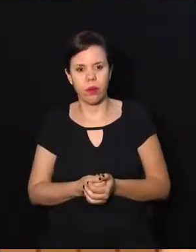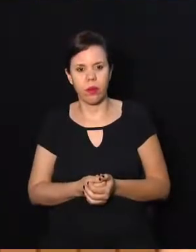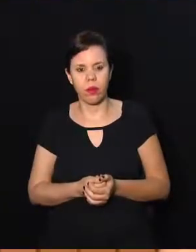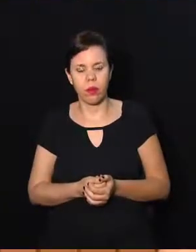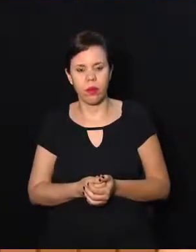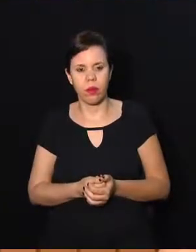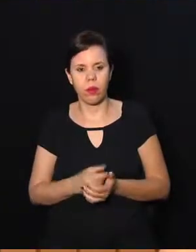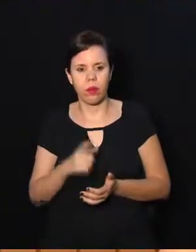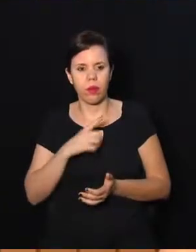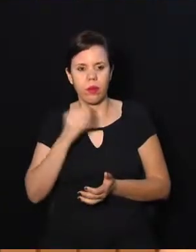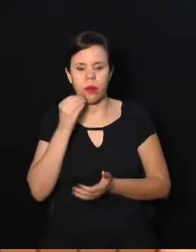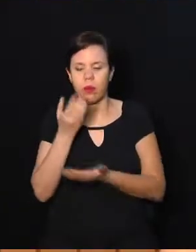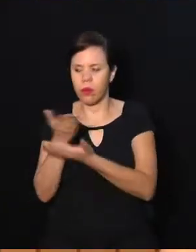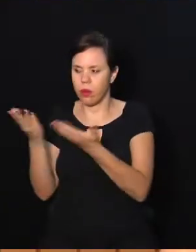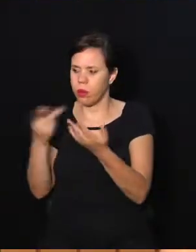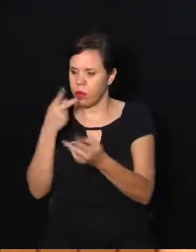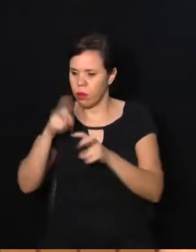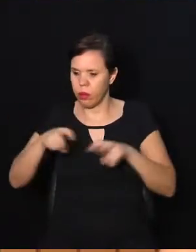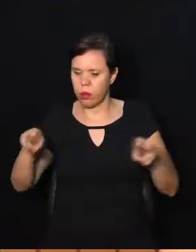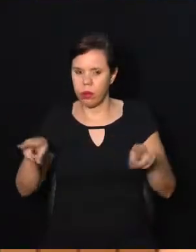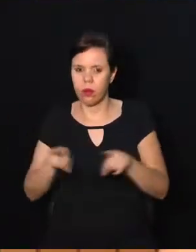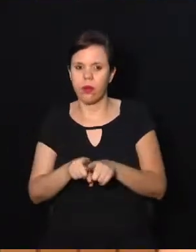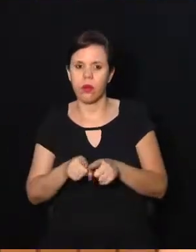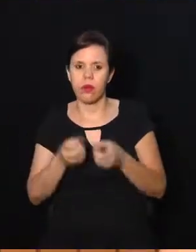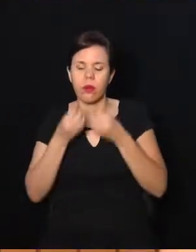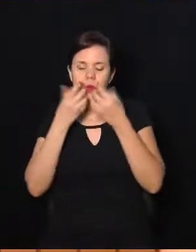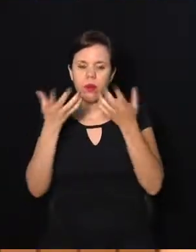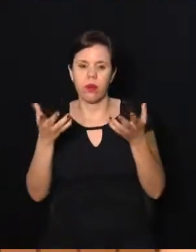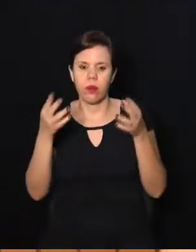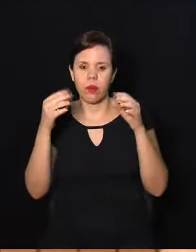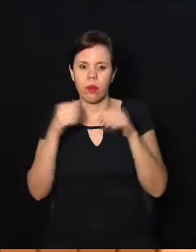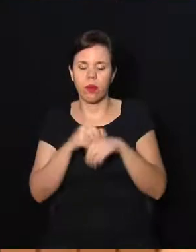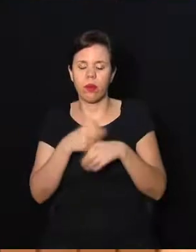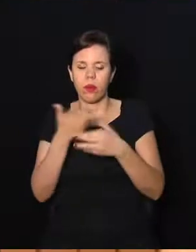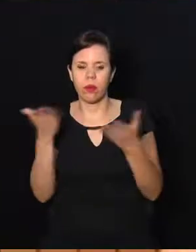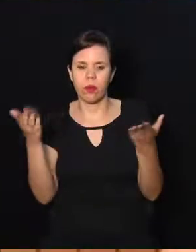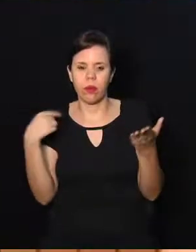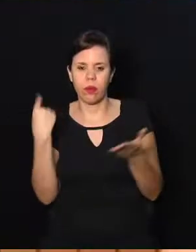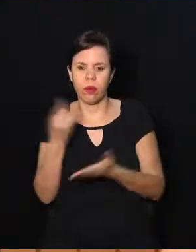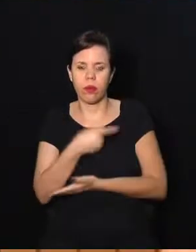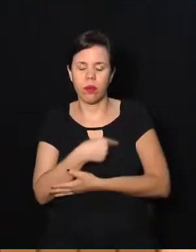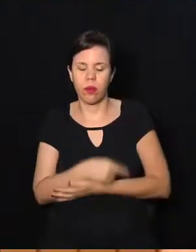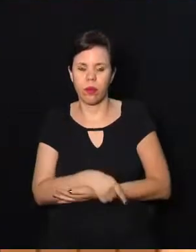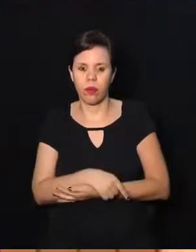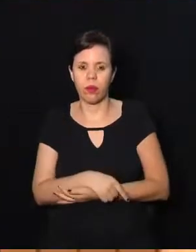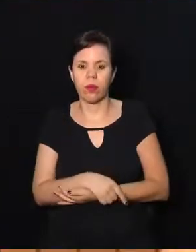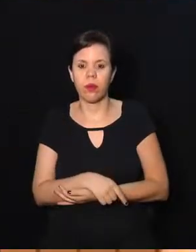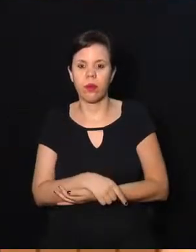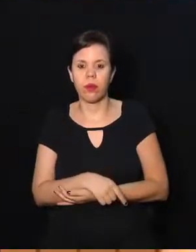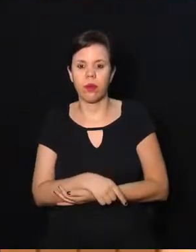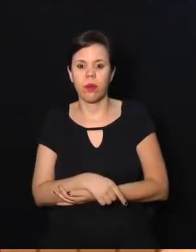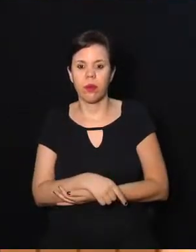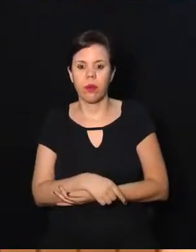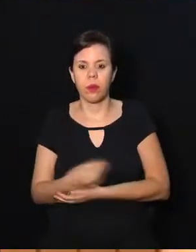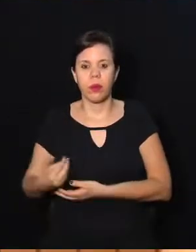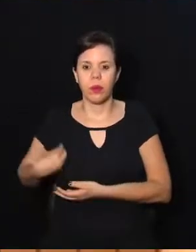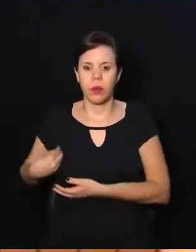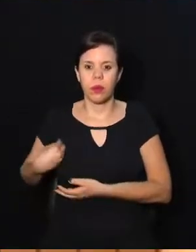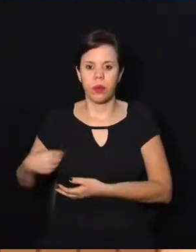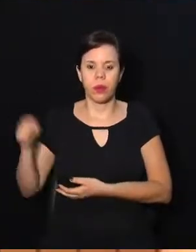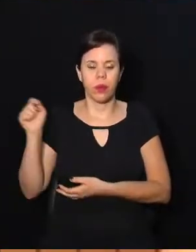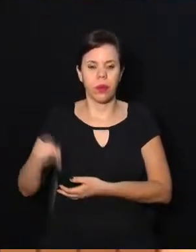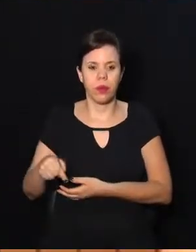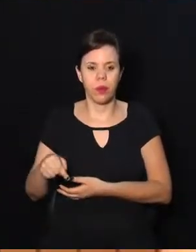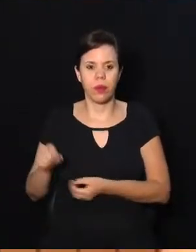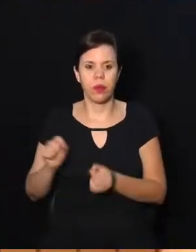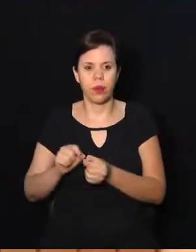dar oportunidade para os outros falarem também. Eu só quero deixar essa mensagem, então, que nós estamos aqui